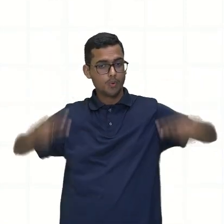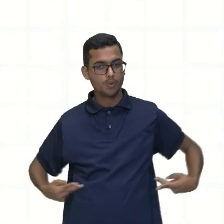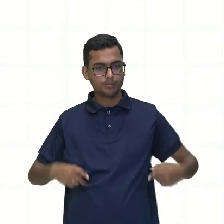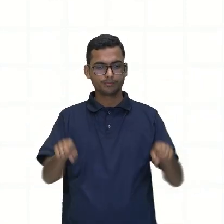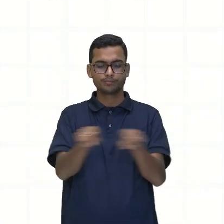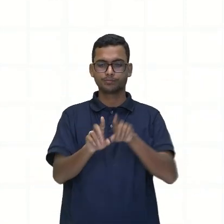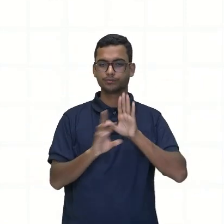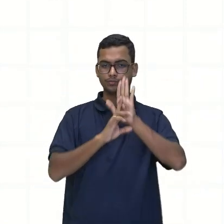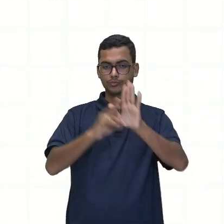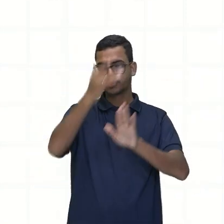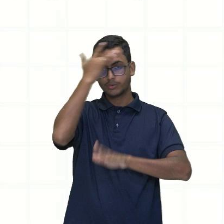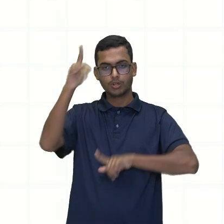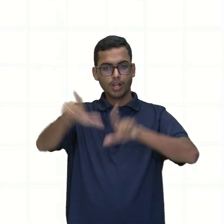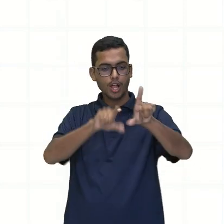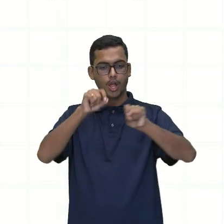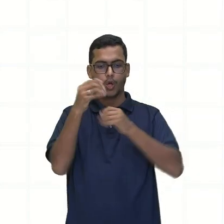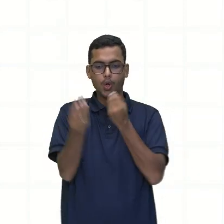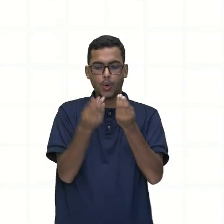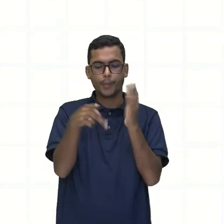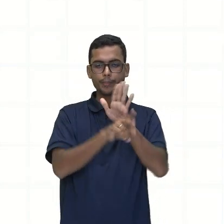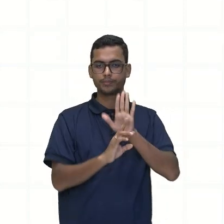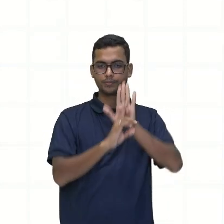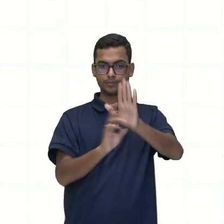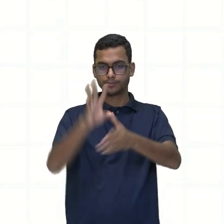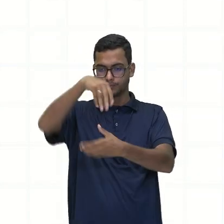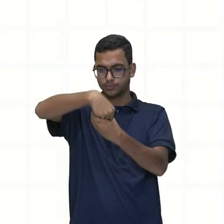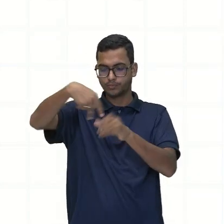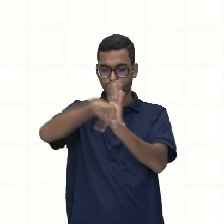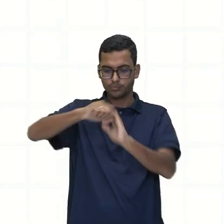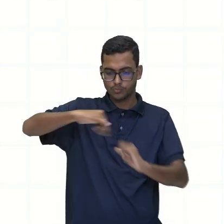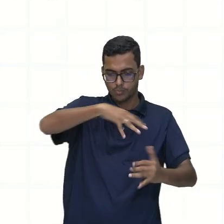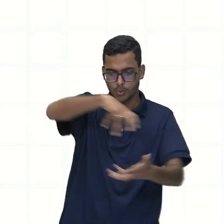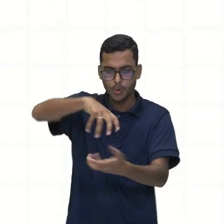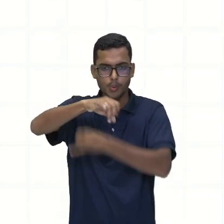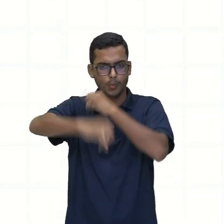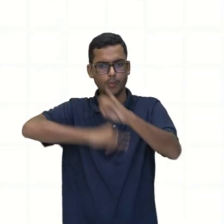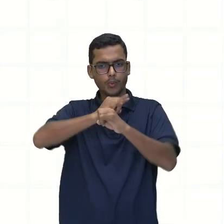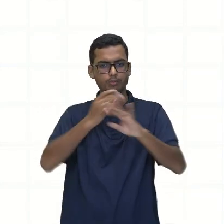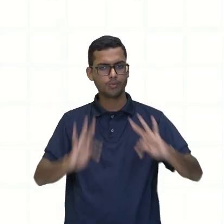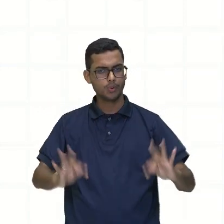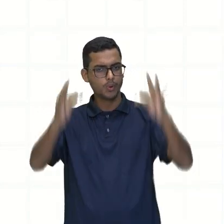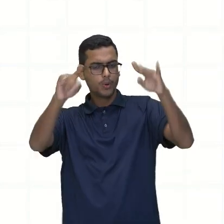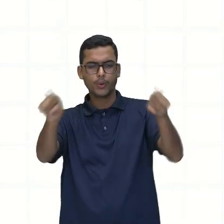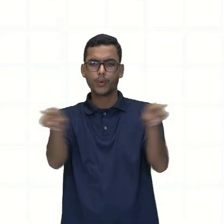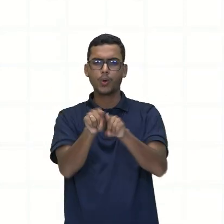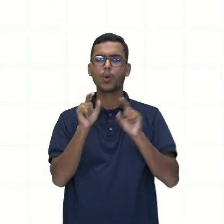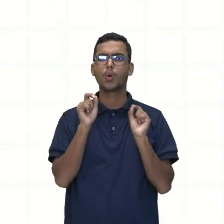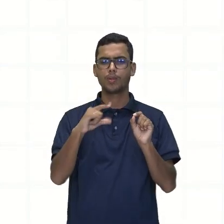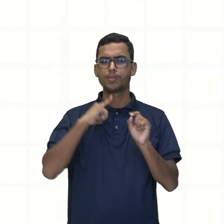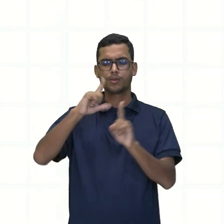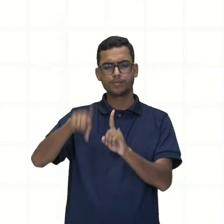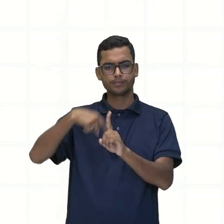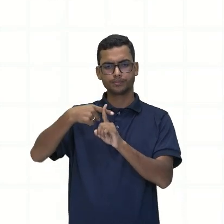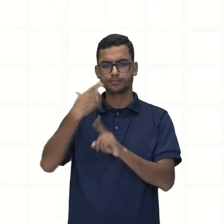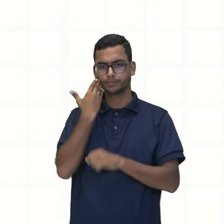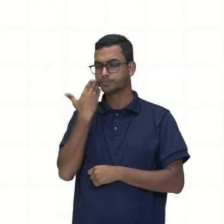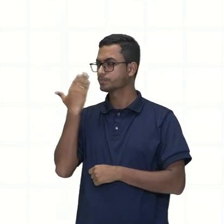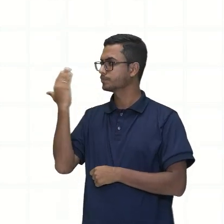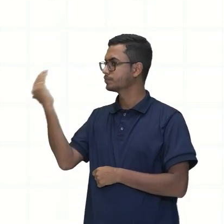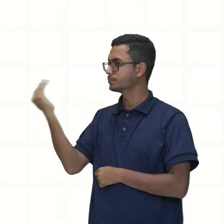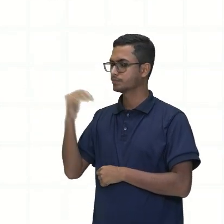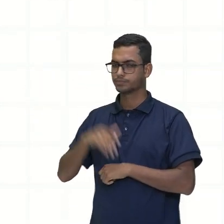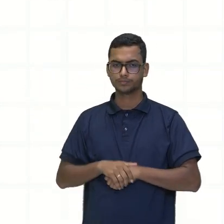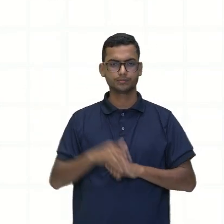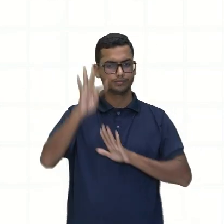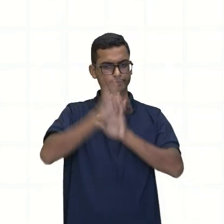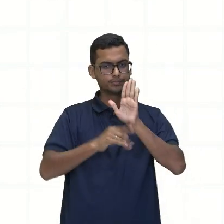seus avatares, os seus representantes, né? O que mais que nós temos sobre o metaverse? Vamos analisar o nosso